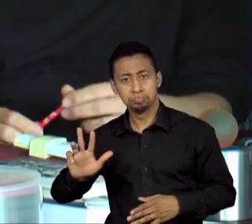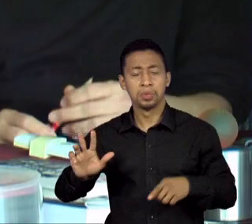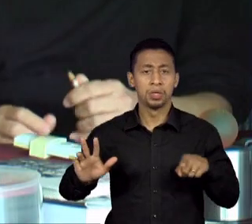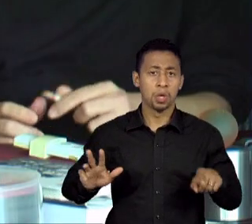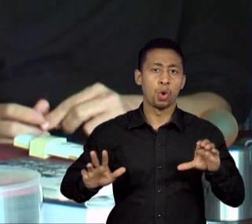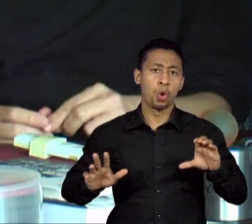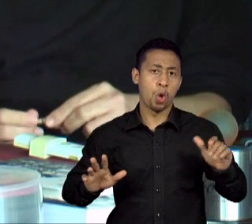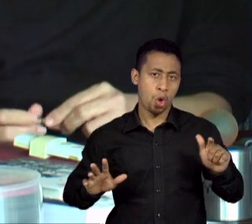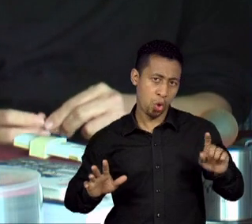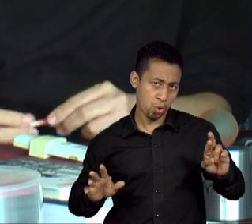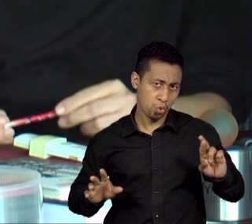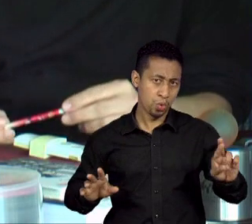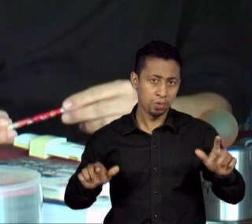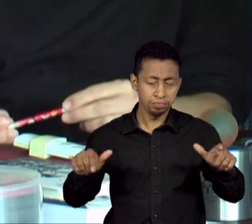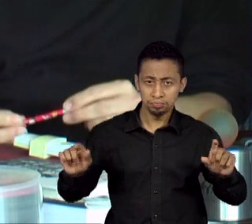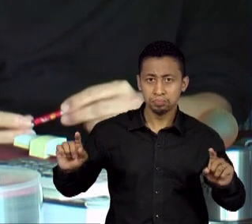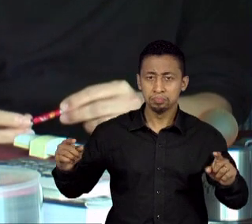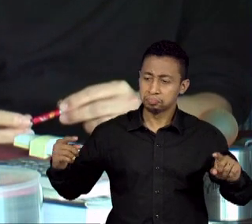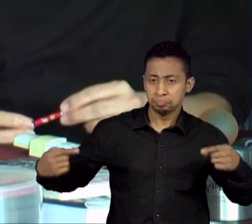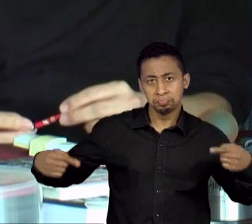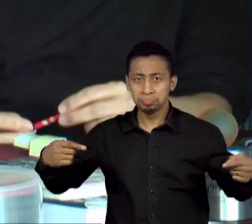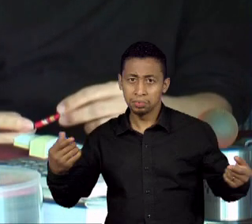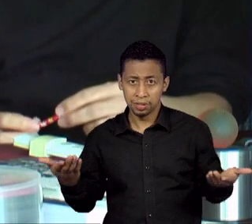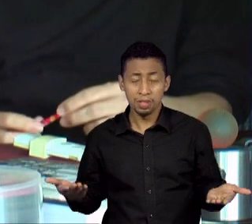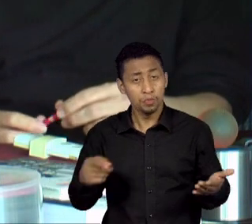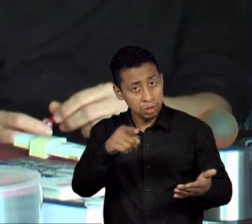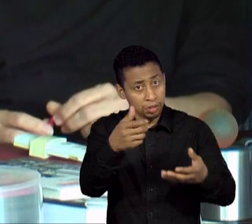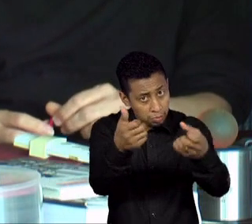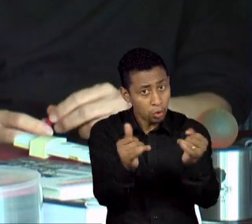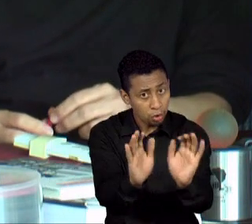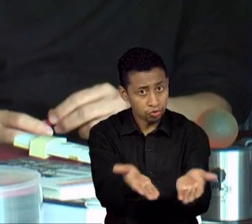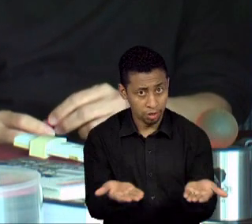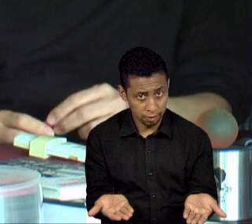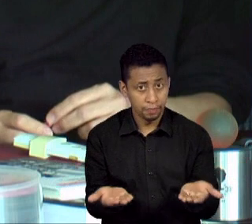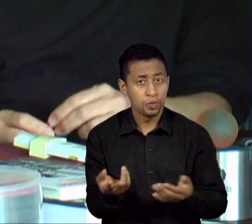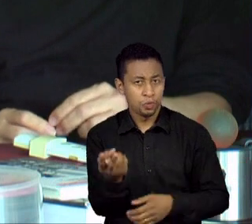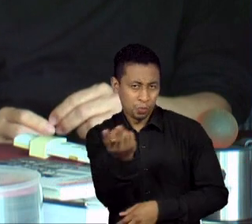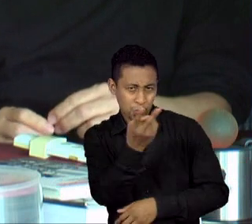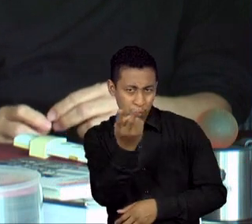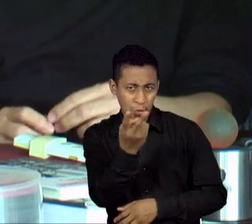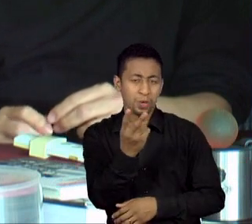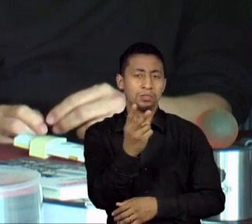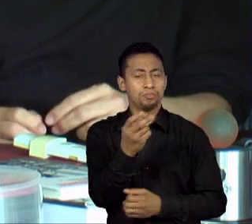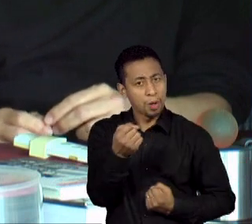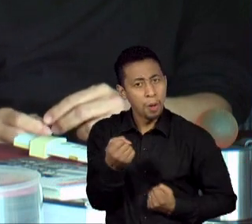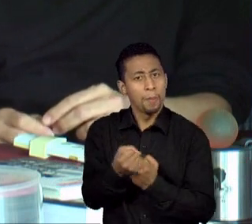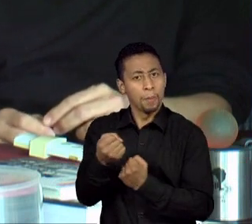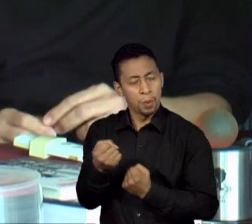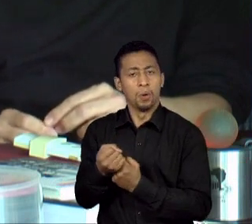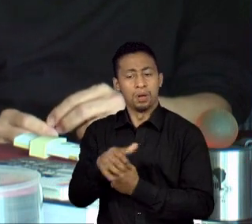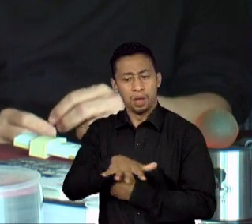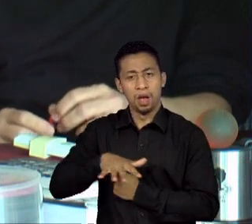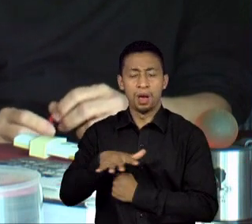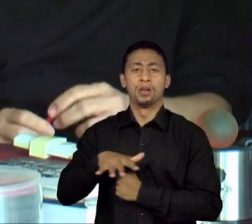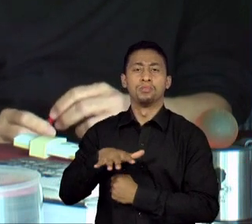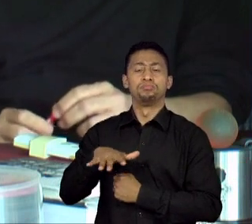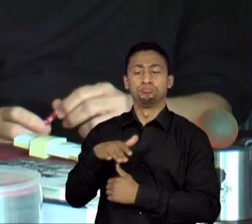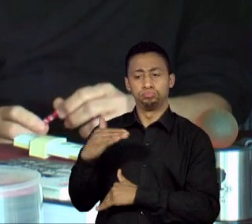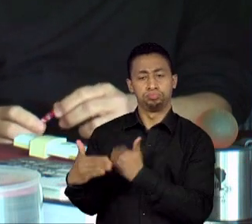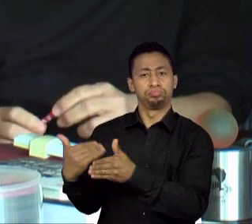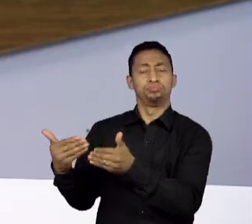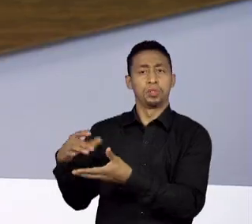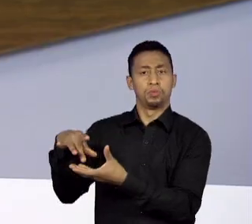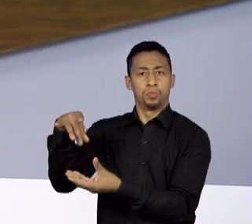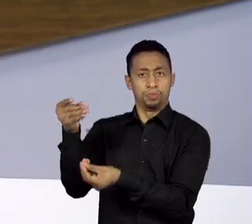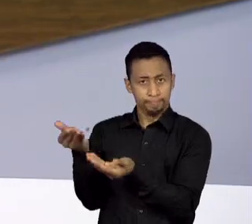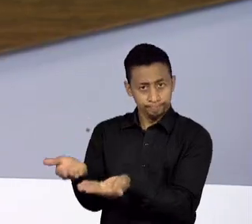Como vocês já me contaram que aconteceu com vocês, né? Vocês são dois progressistas, mas divergiam politicamente nos últimos 2